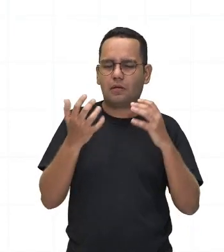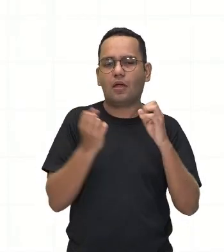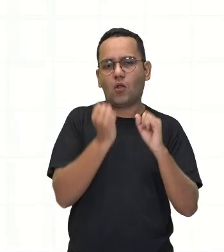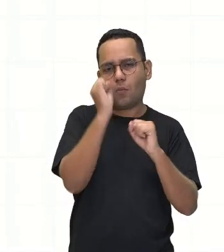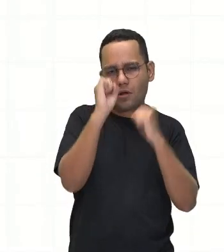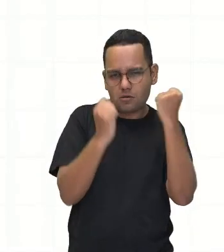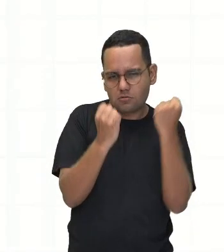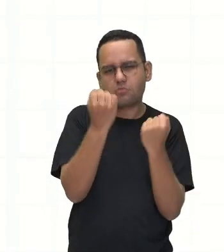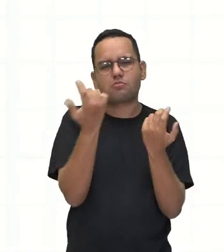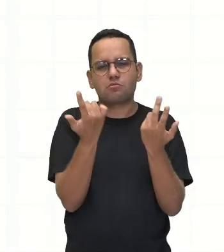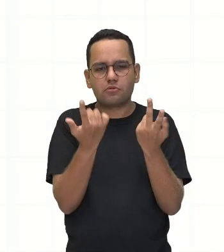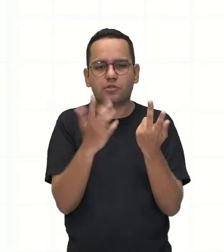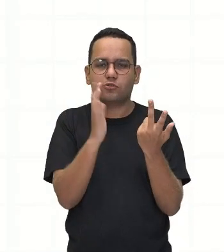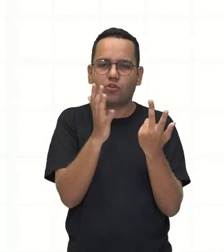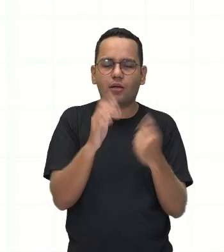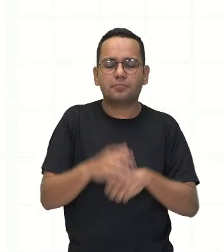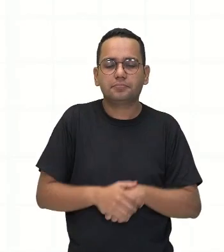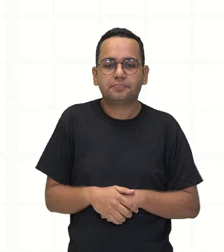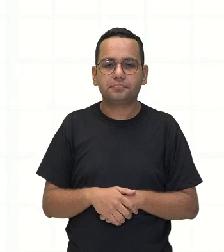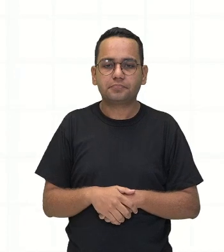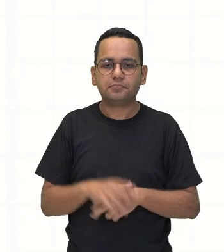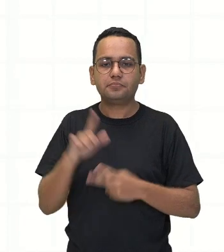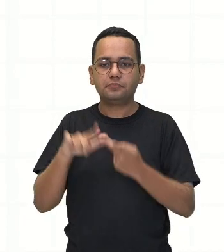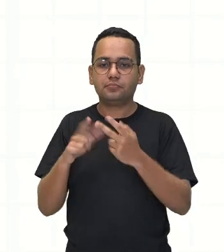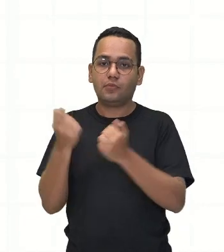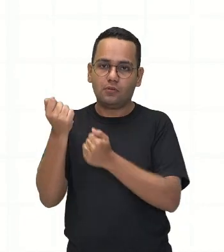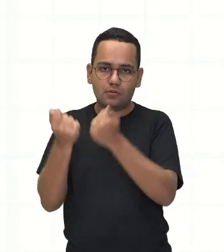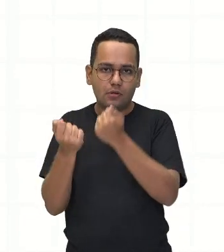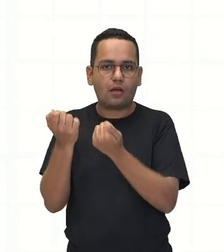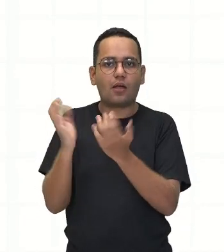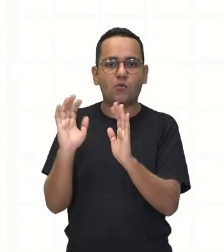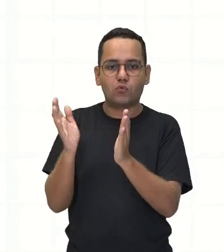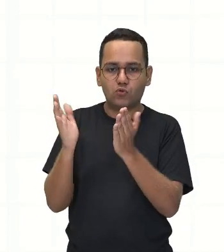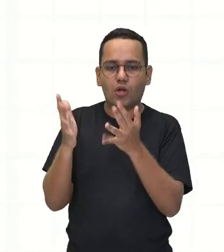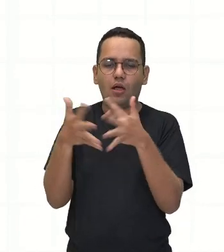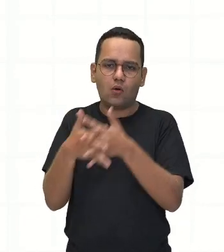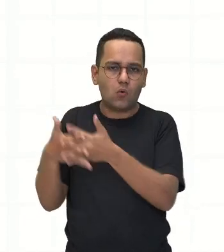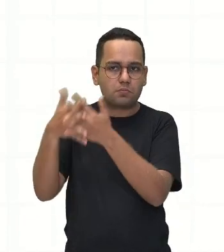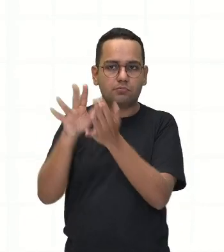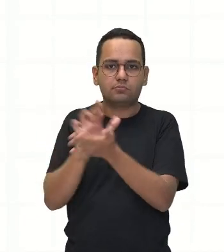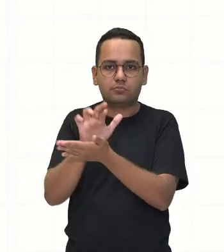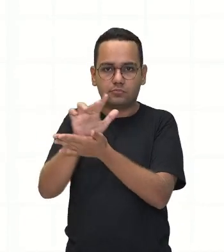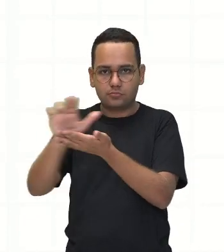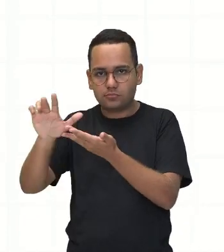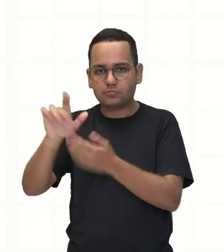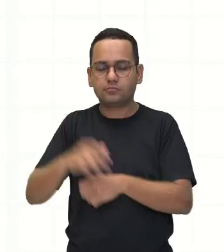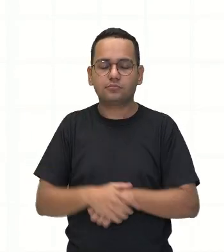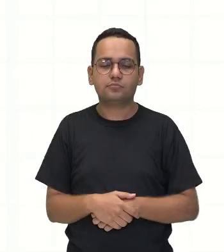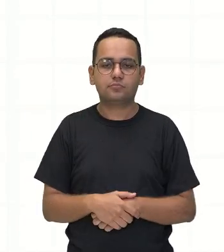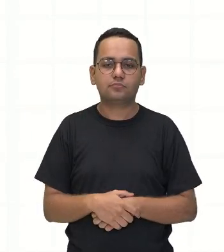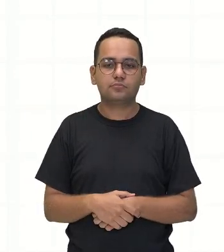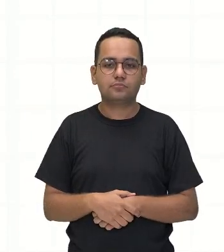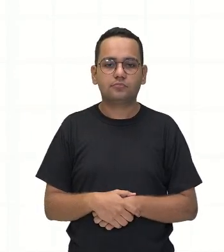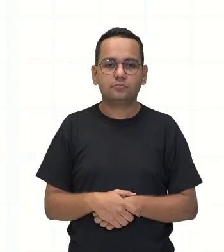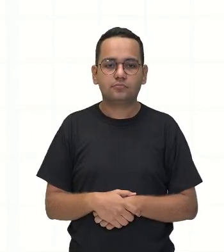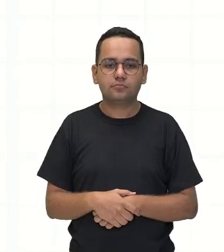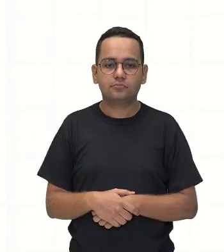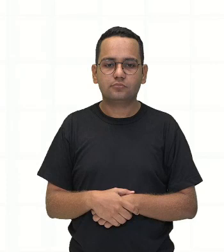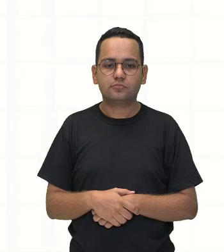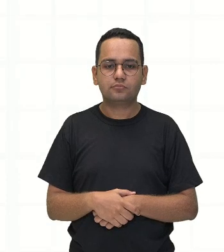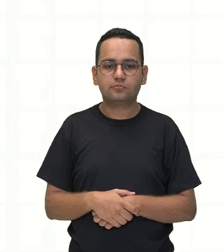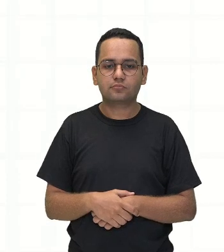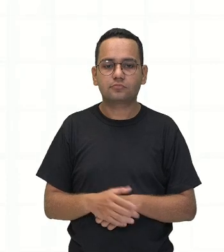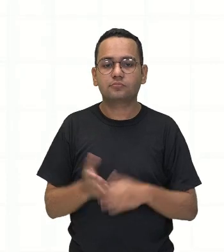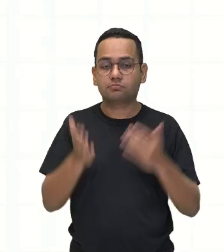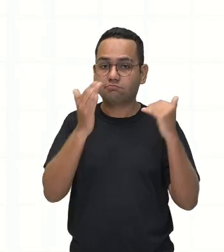poluentes industriais, comentamos aqui dos carros, ônibus, ou se for motos, né? Comentamos também